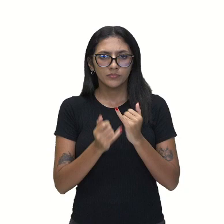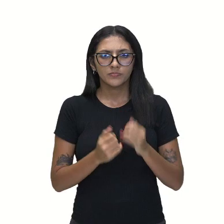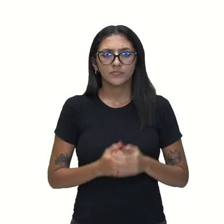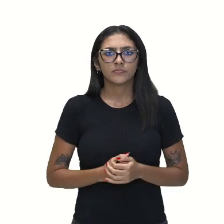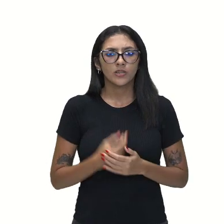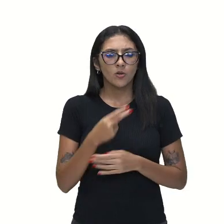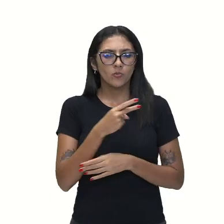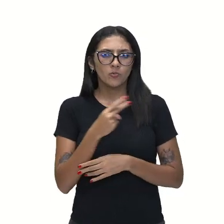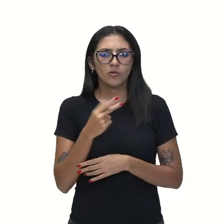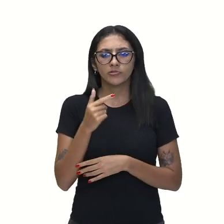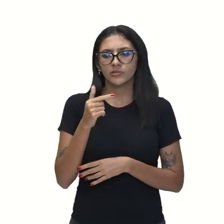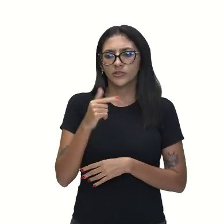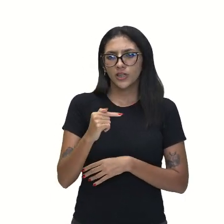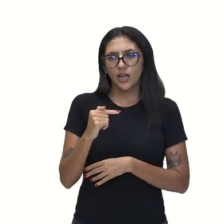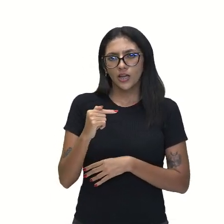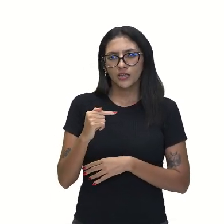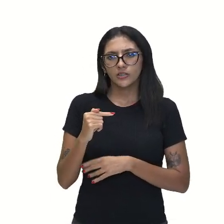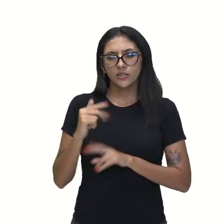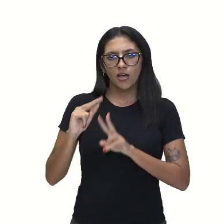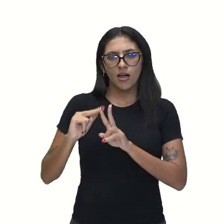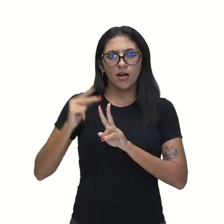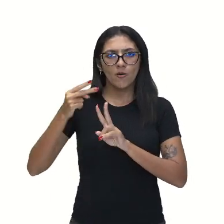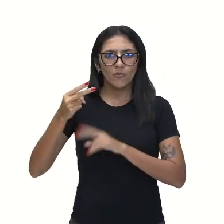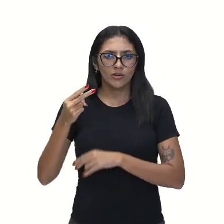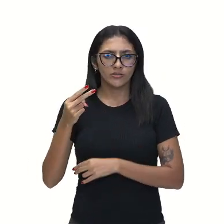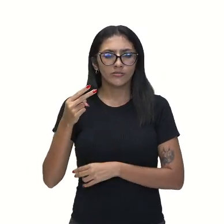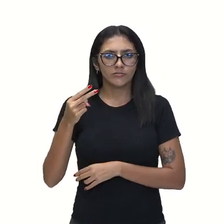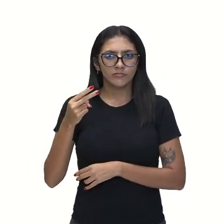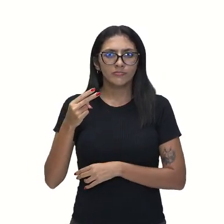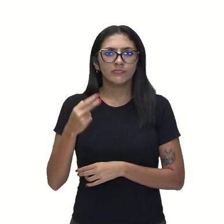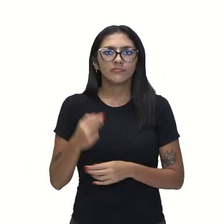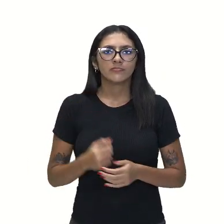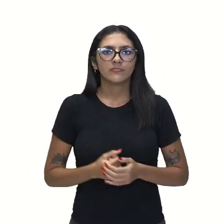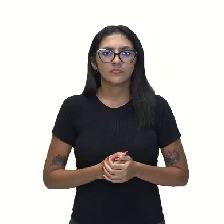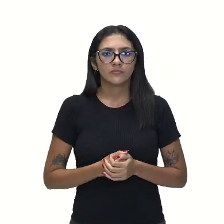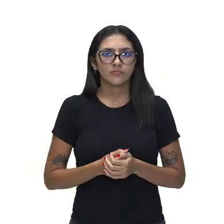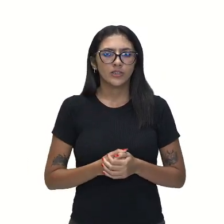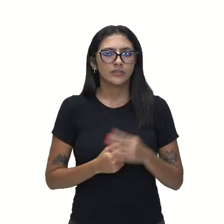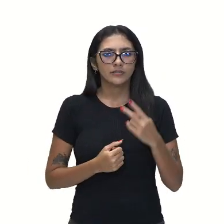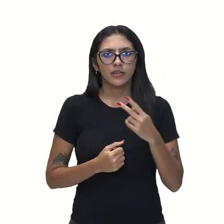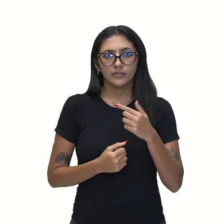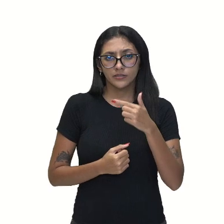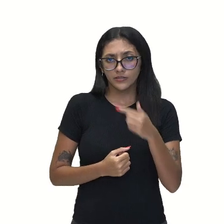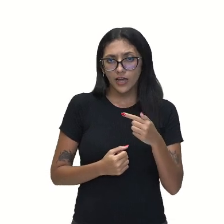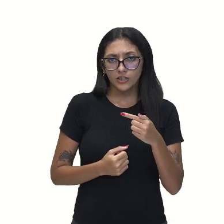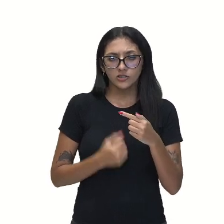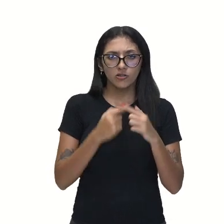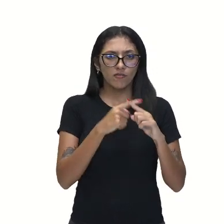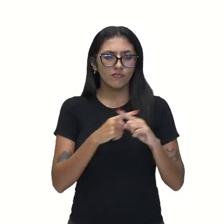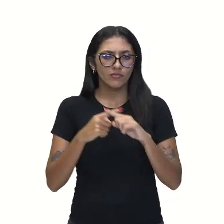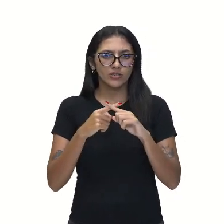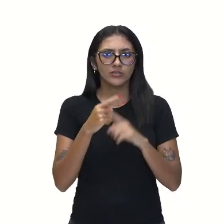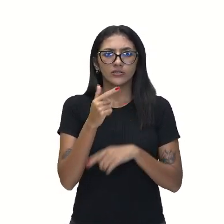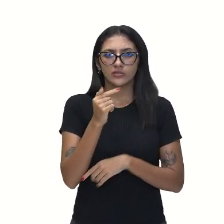quadrado? É ou não é? Veja, 7 elevado ao quadrado é 7 vezes 7. E 7 vezes 7 é igual a 49. Então